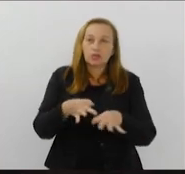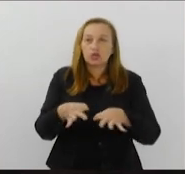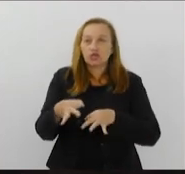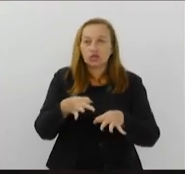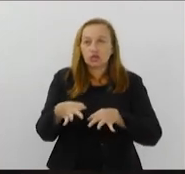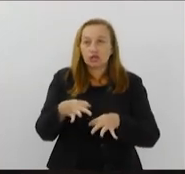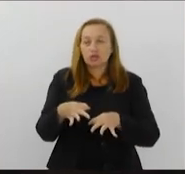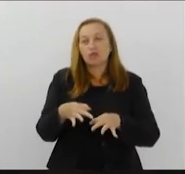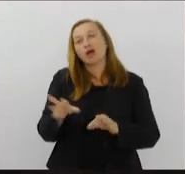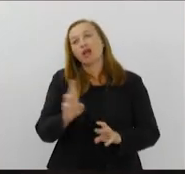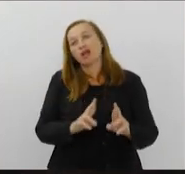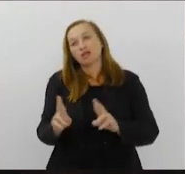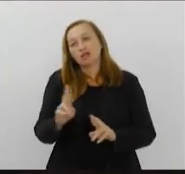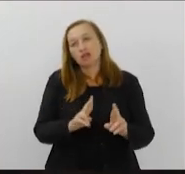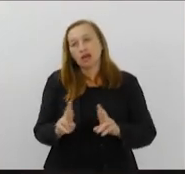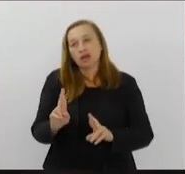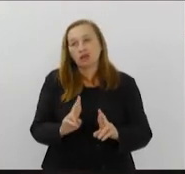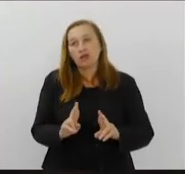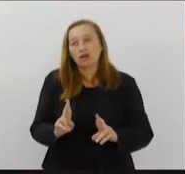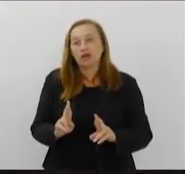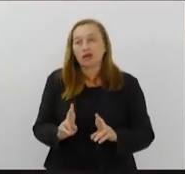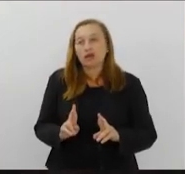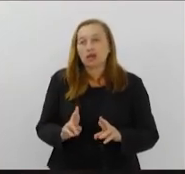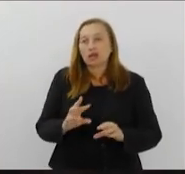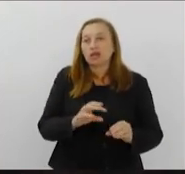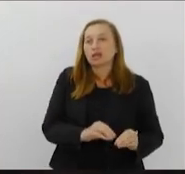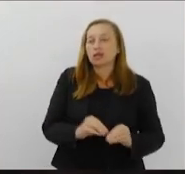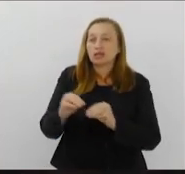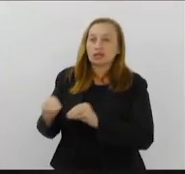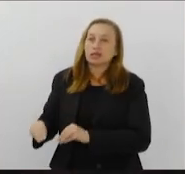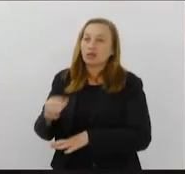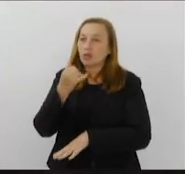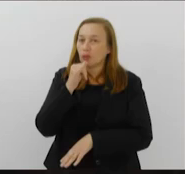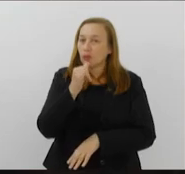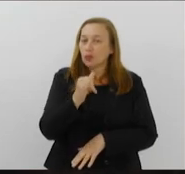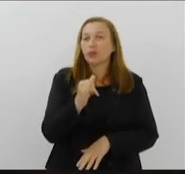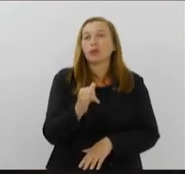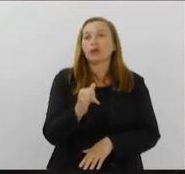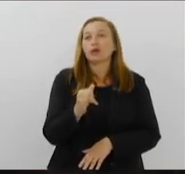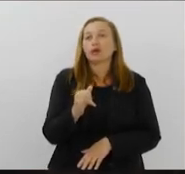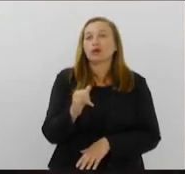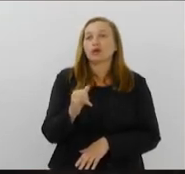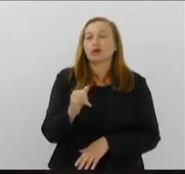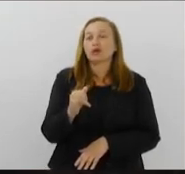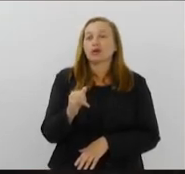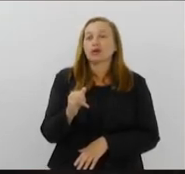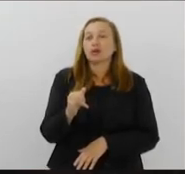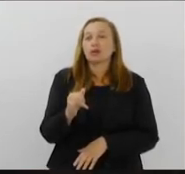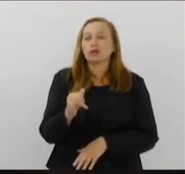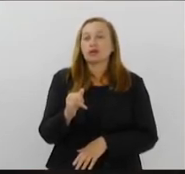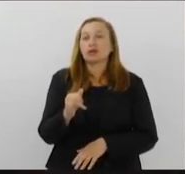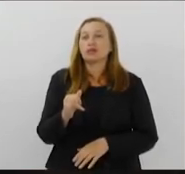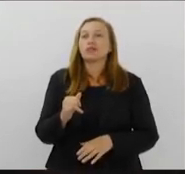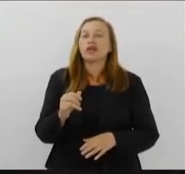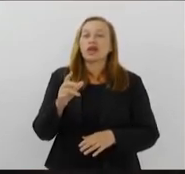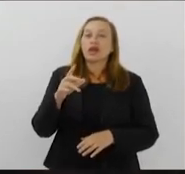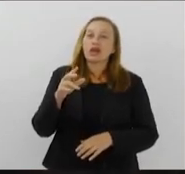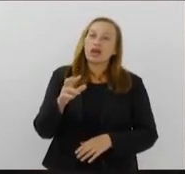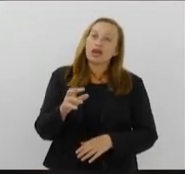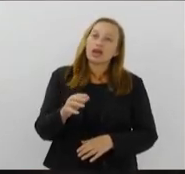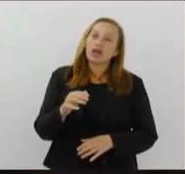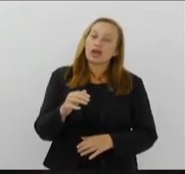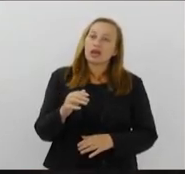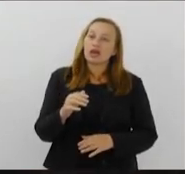a tanto... a transição energética, então, falando também, mudança da matriz para matrizes renováveis, a questão